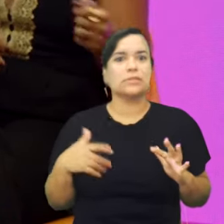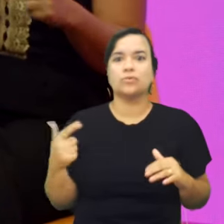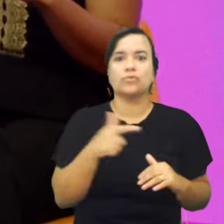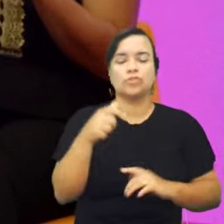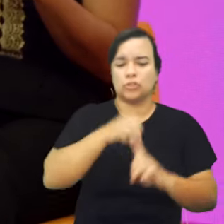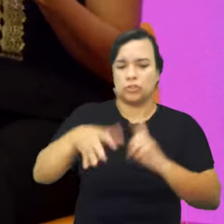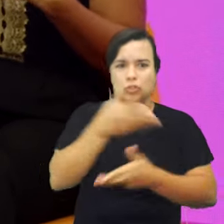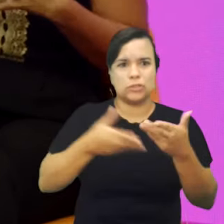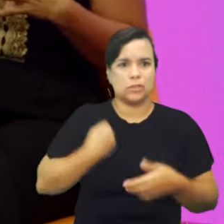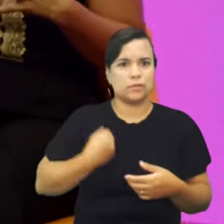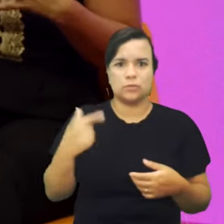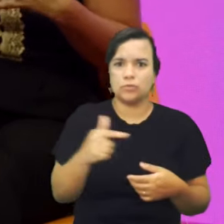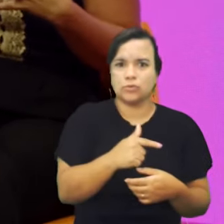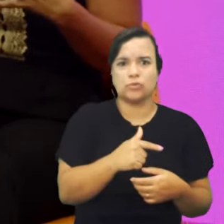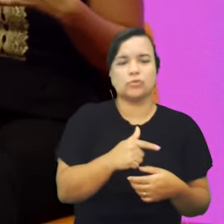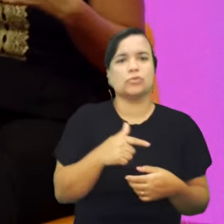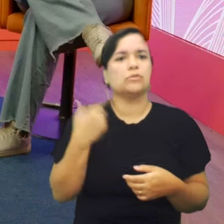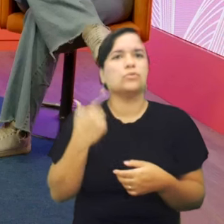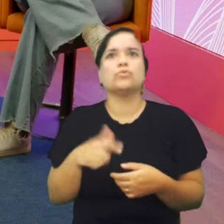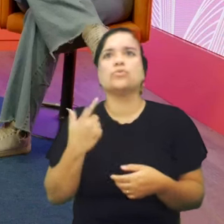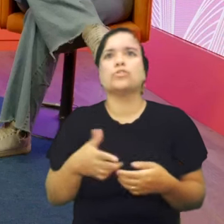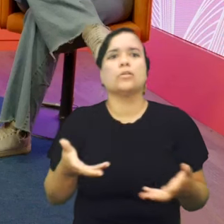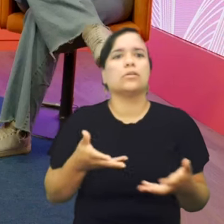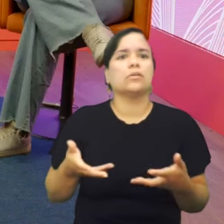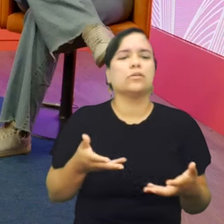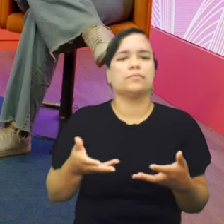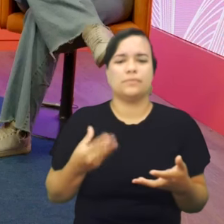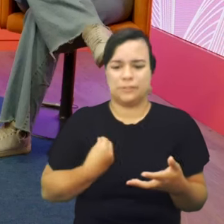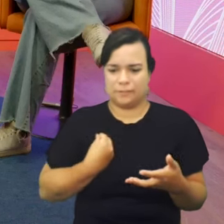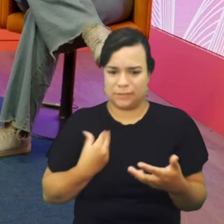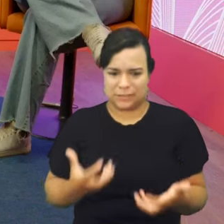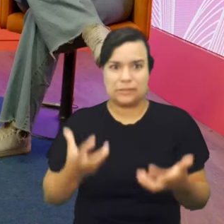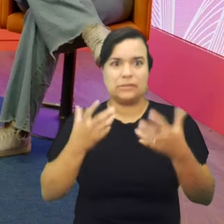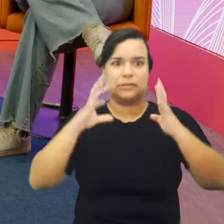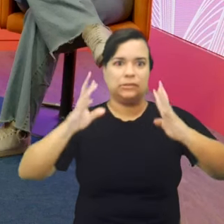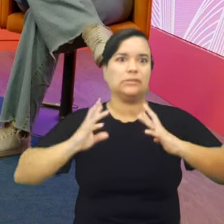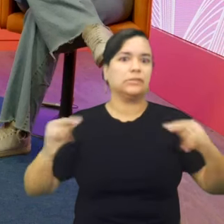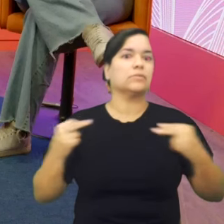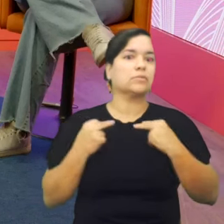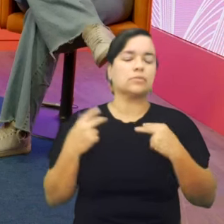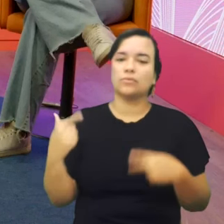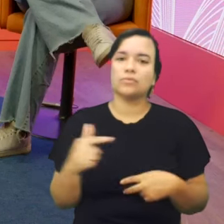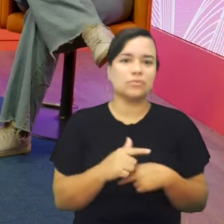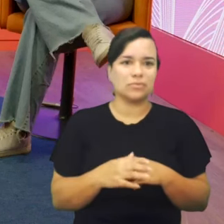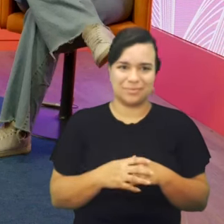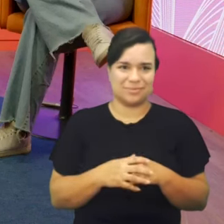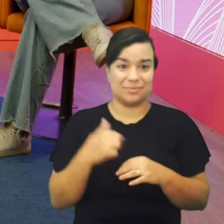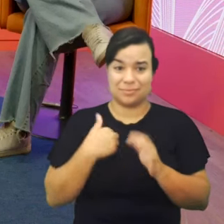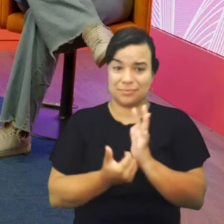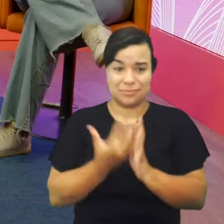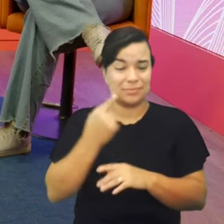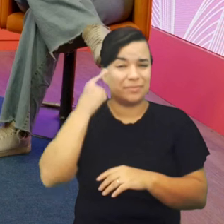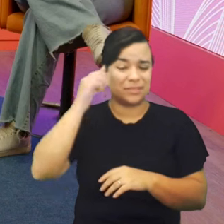social, não tinha mais uma vida do qual eu quisesse, de fato, viver. E muitas vezes eu pensei